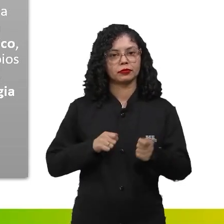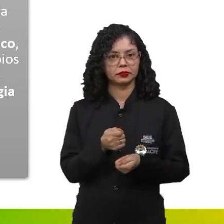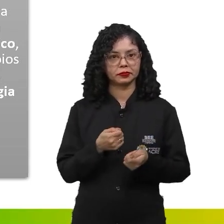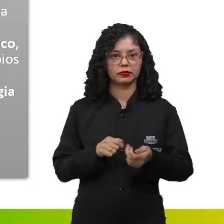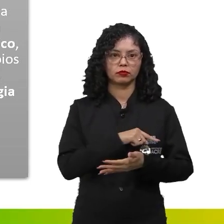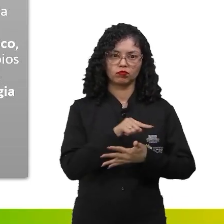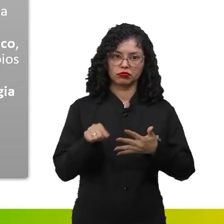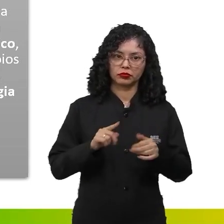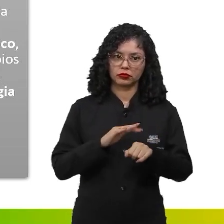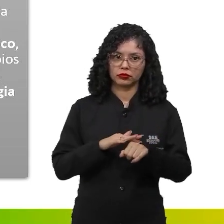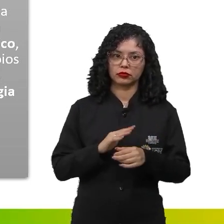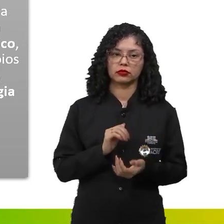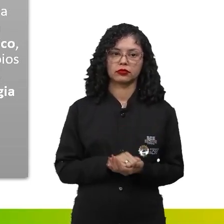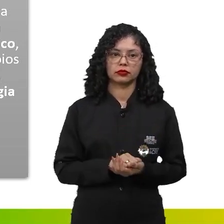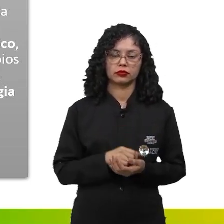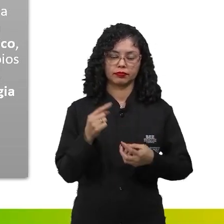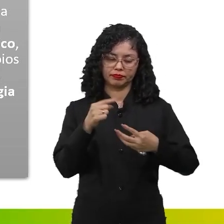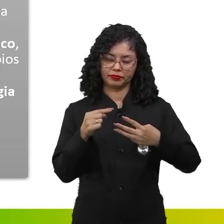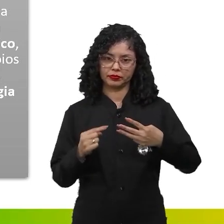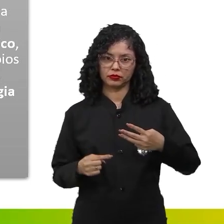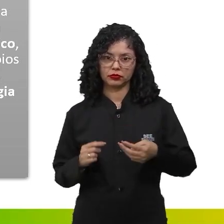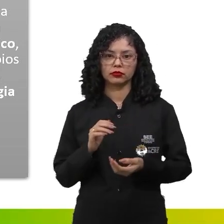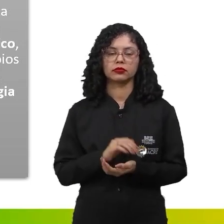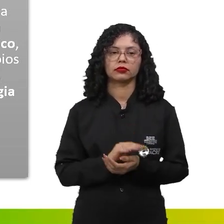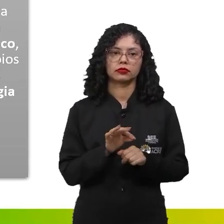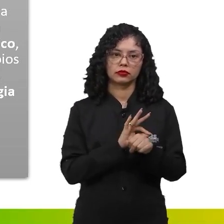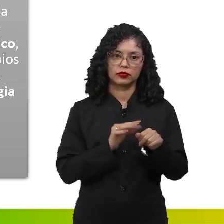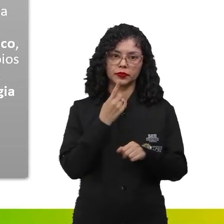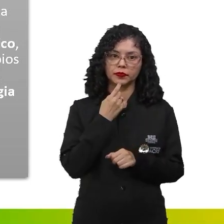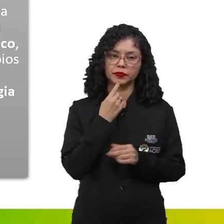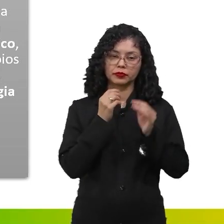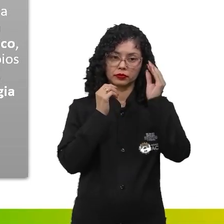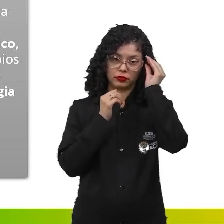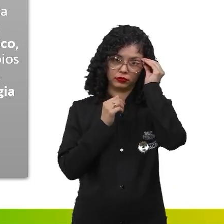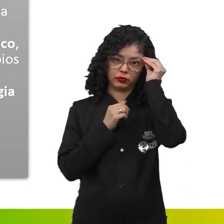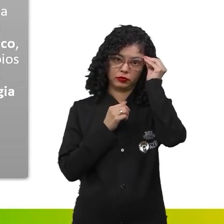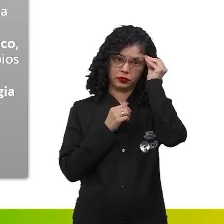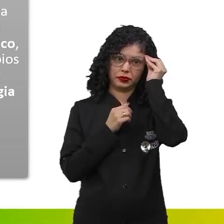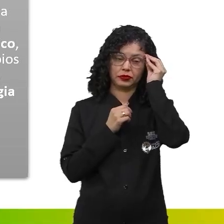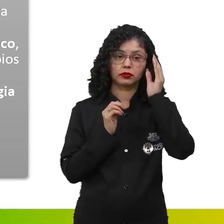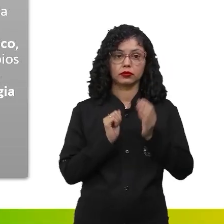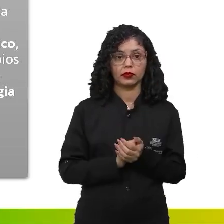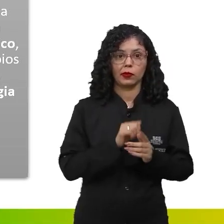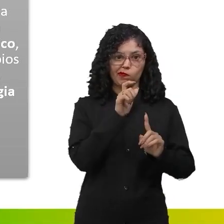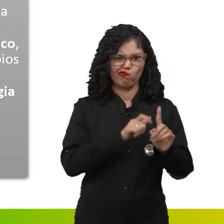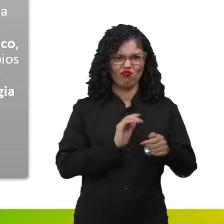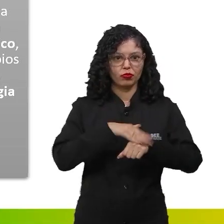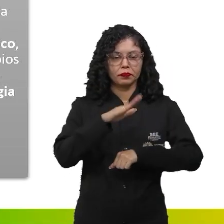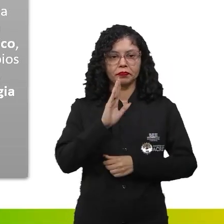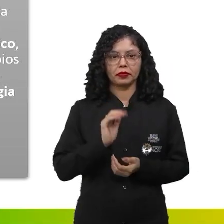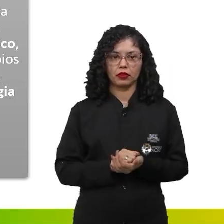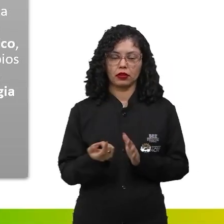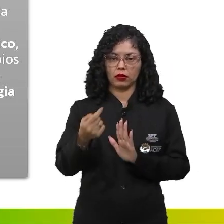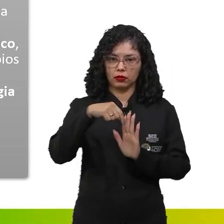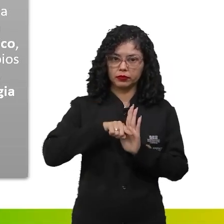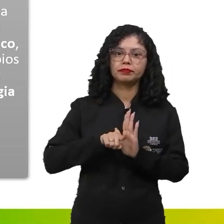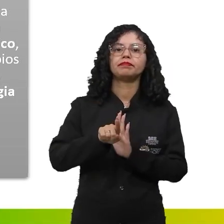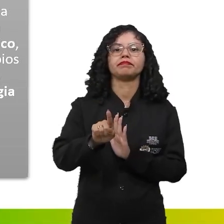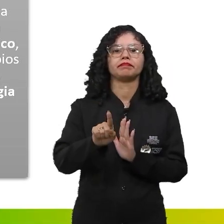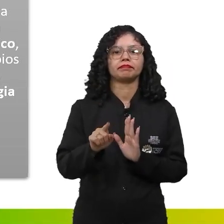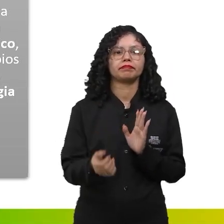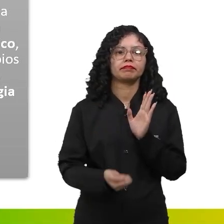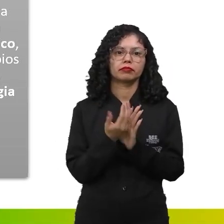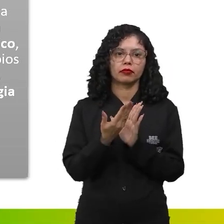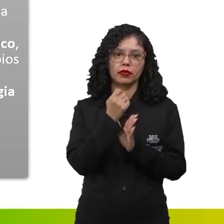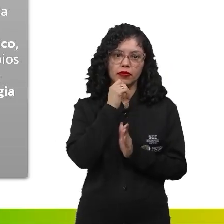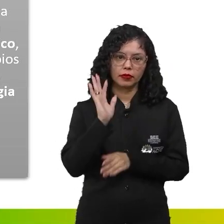controlaram doenças como a varíola, poliomielite e o sarampo. Representam um dos maiores avanços da